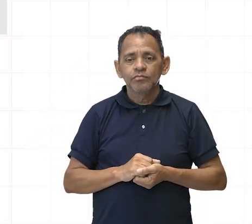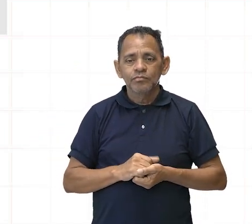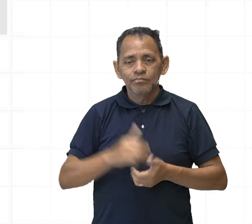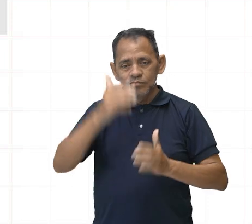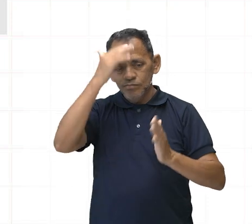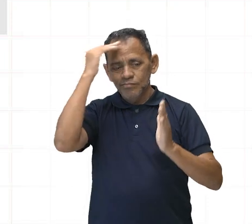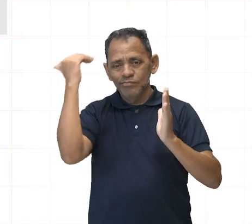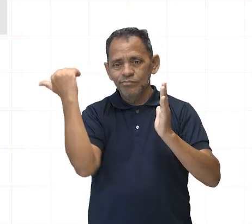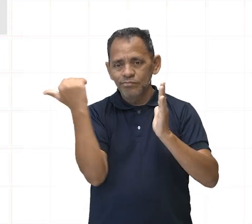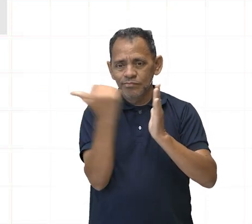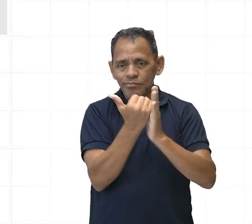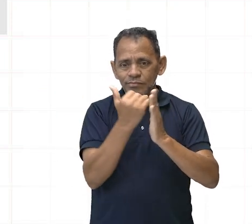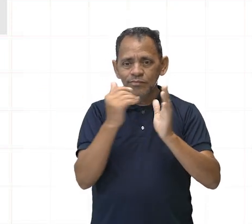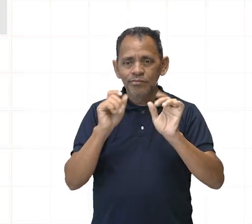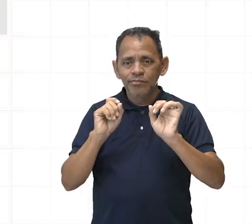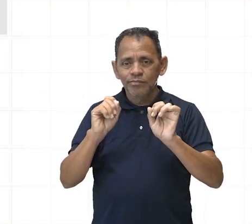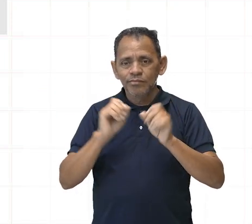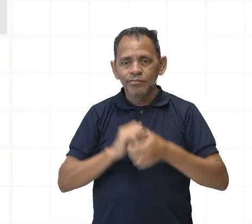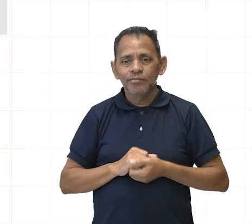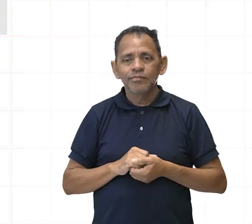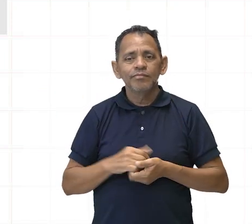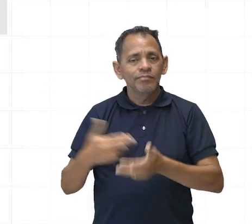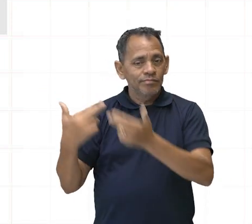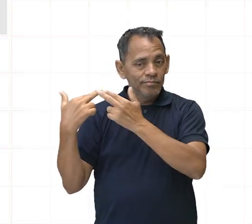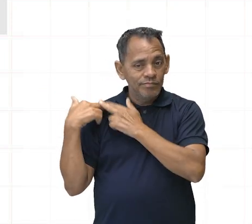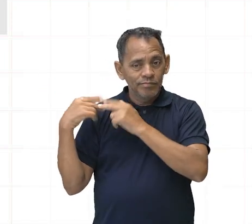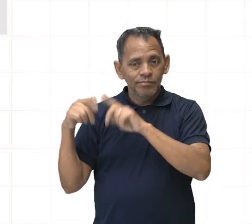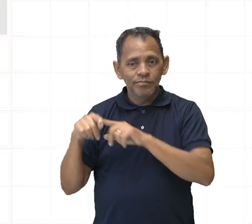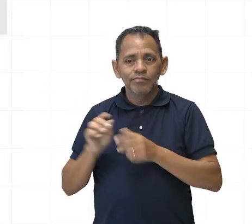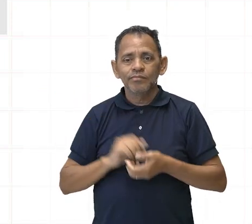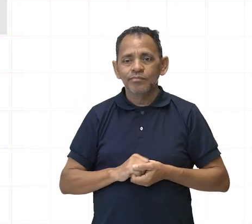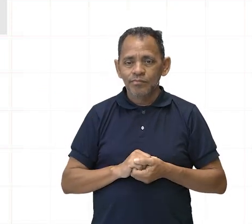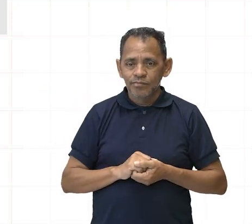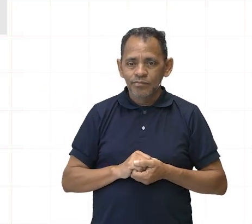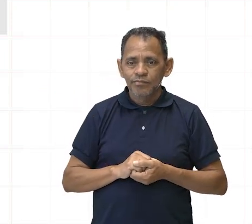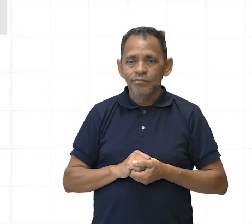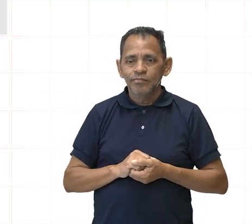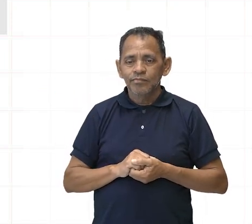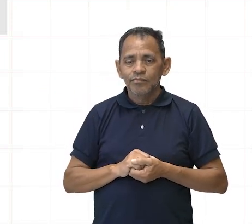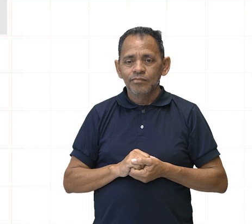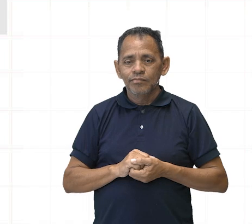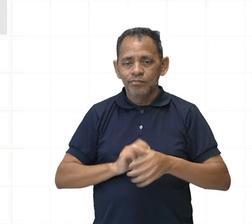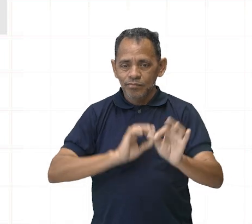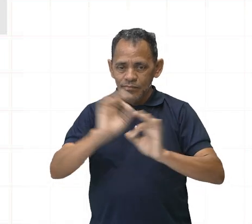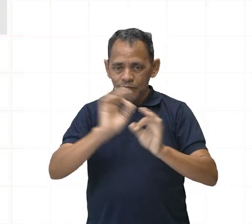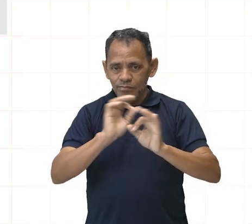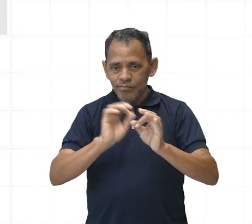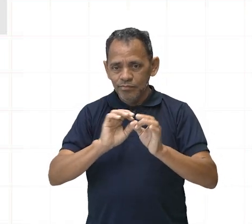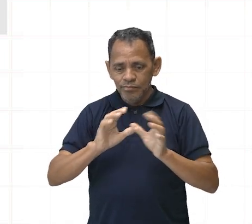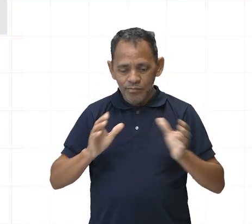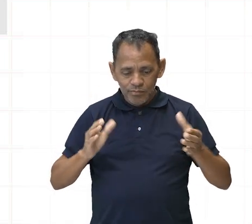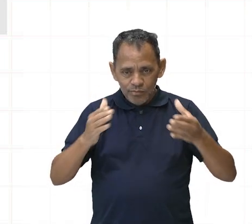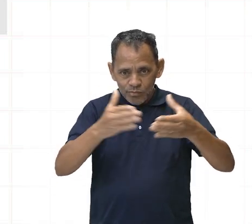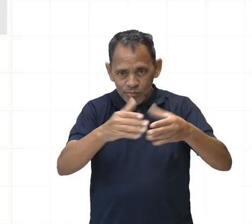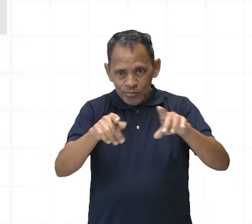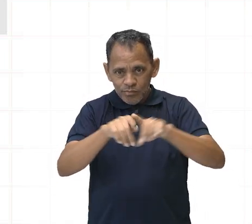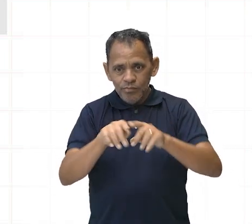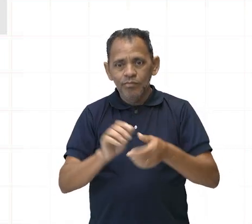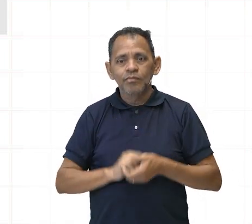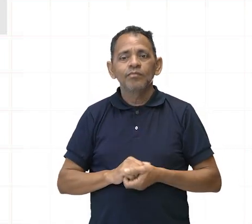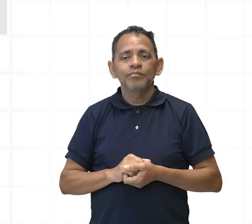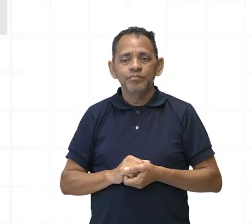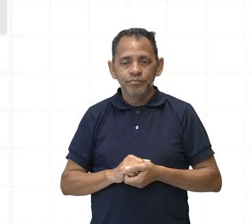cumprimento de tarefas, né, para sustentar ali a comunidade ou até mesmo o Estado,